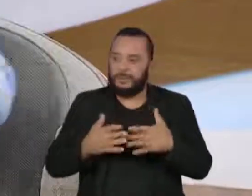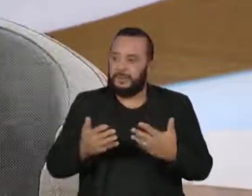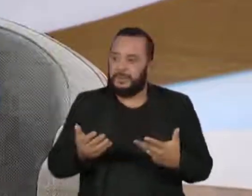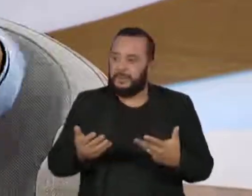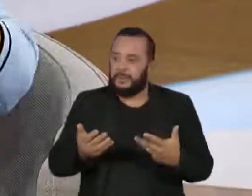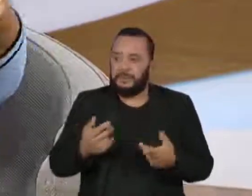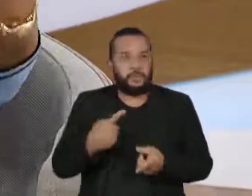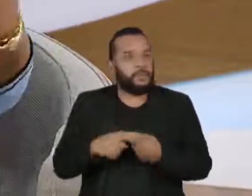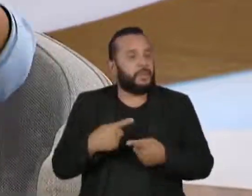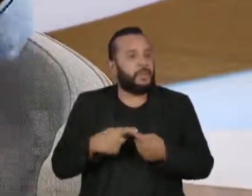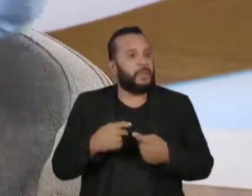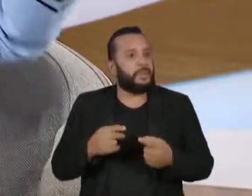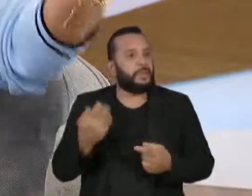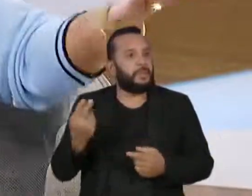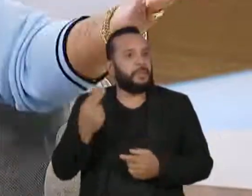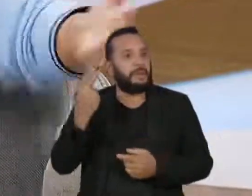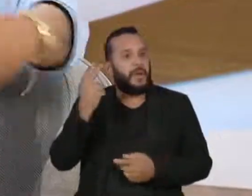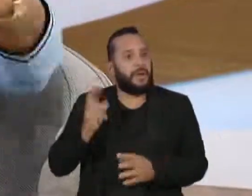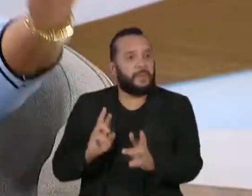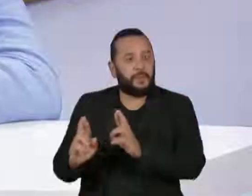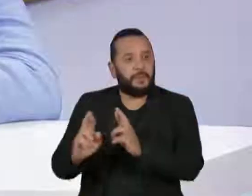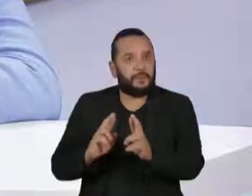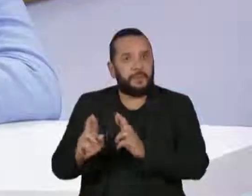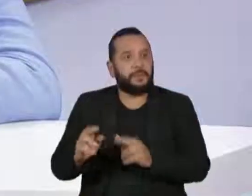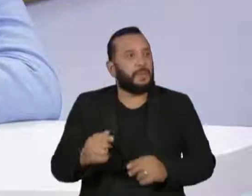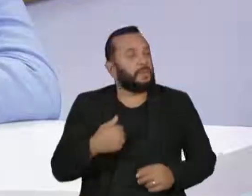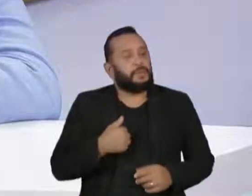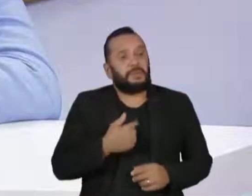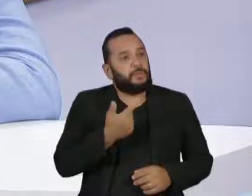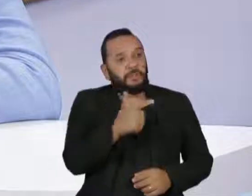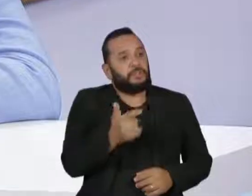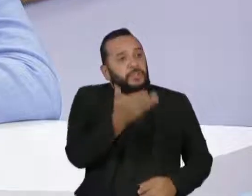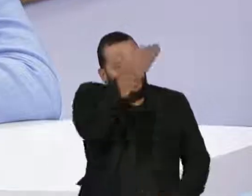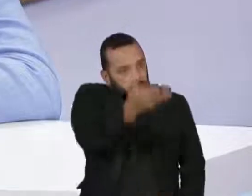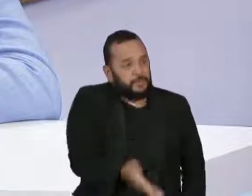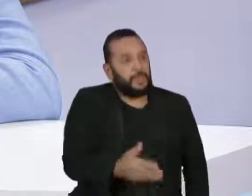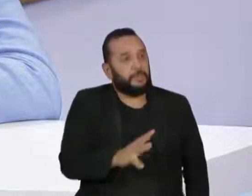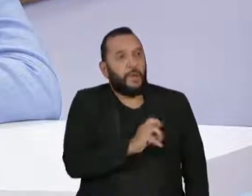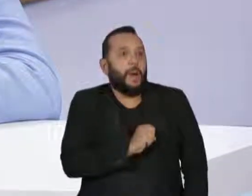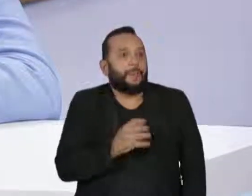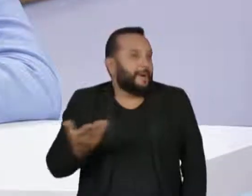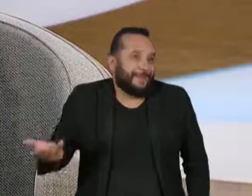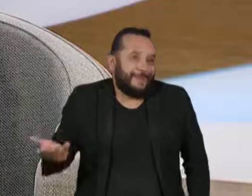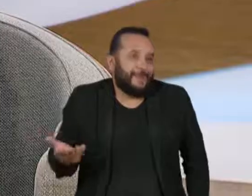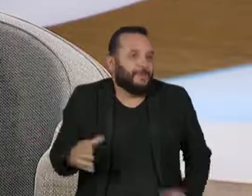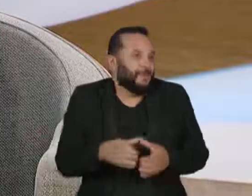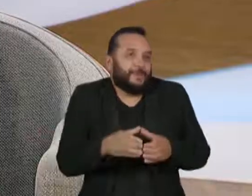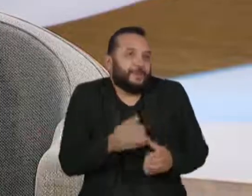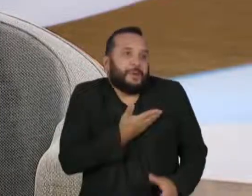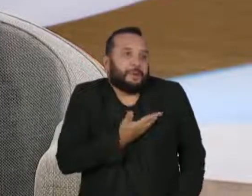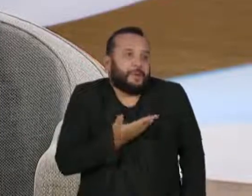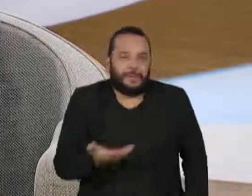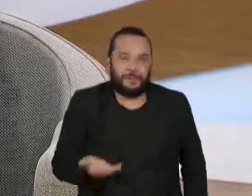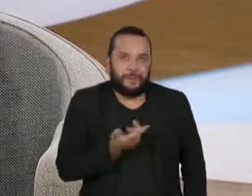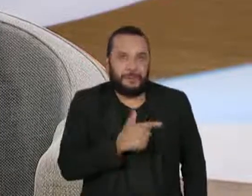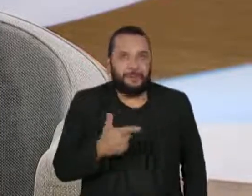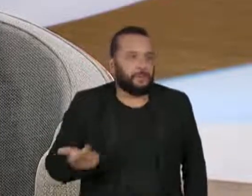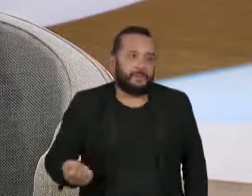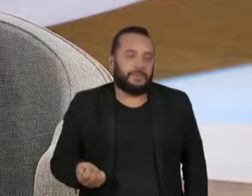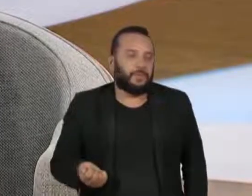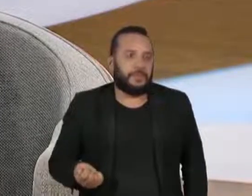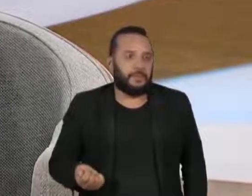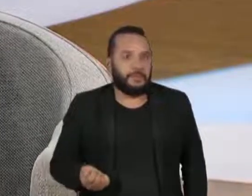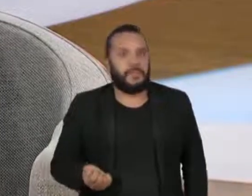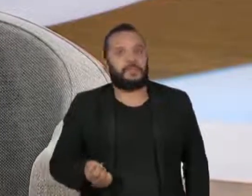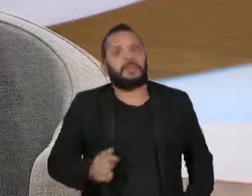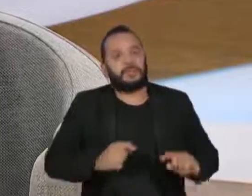tinham pessoas pretas, não tinha você para eu amar, por exemplo, ali no meu grupo de amigos. E isso é uma questão